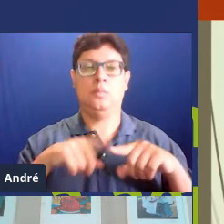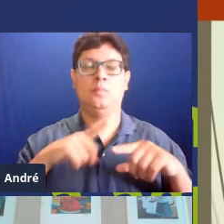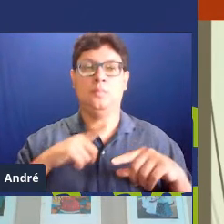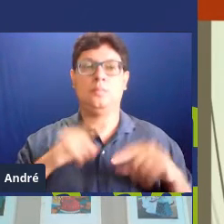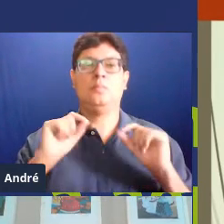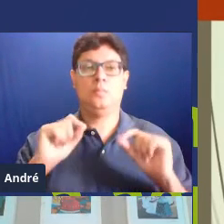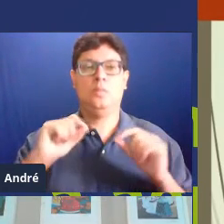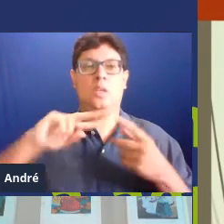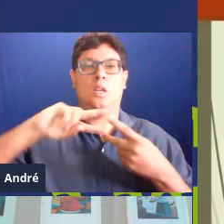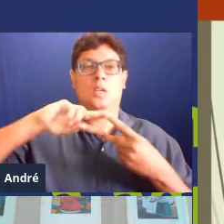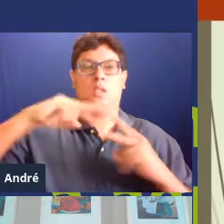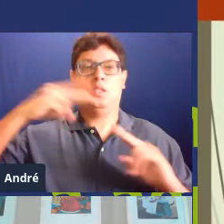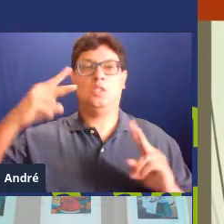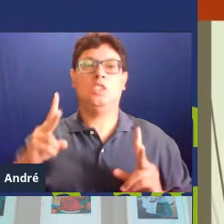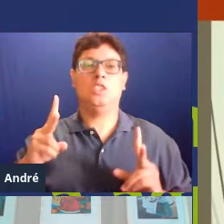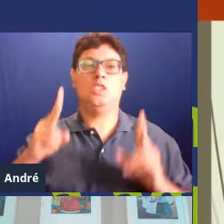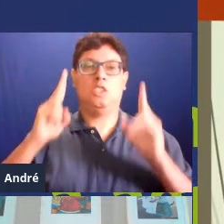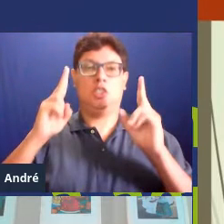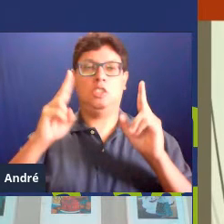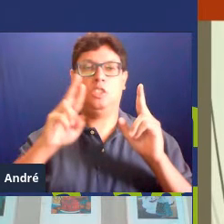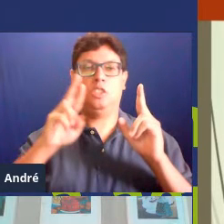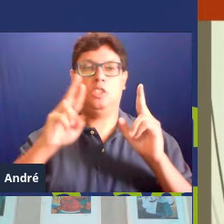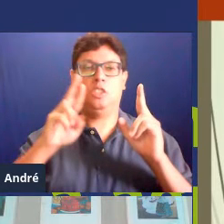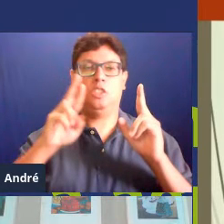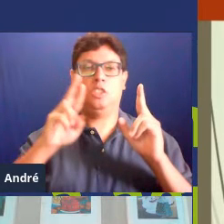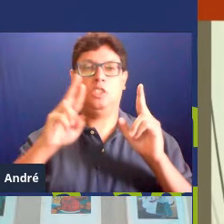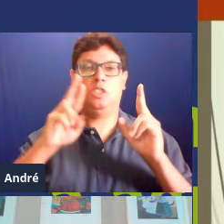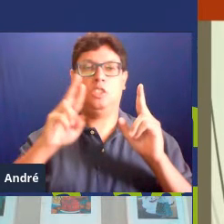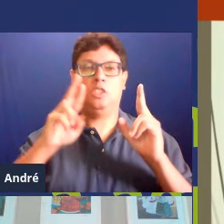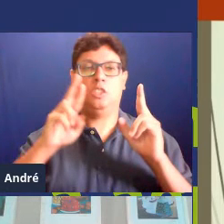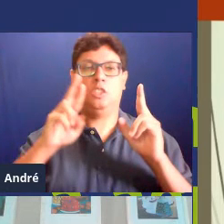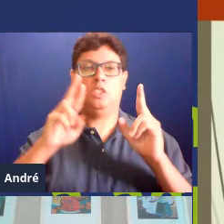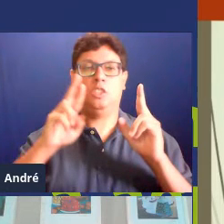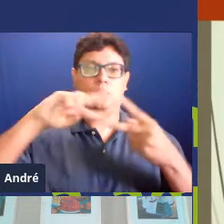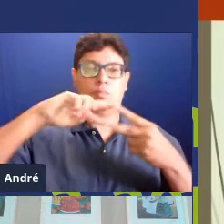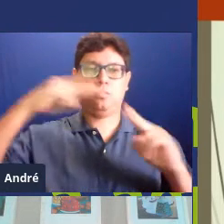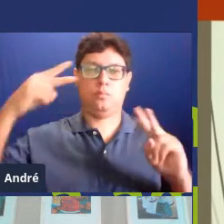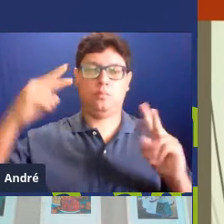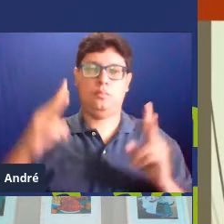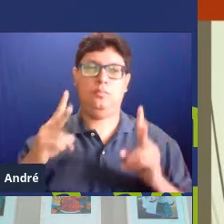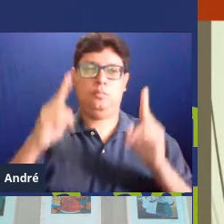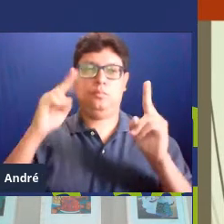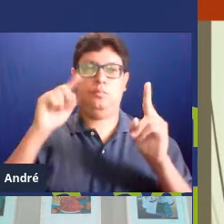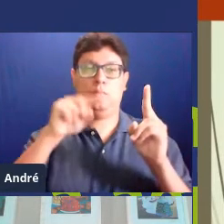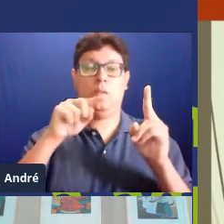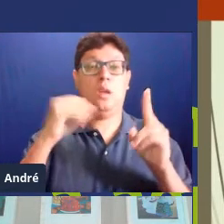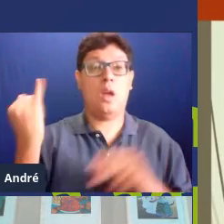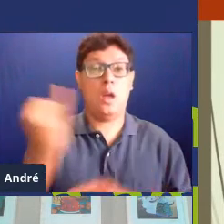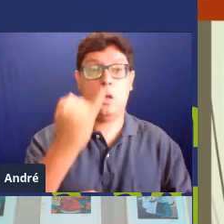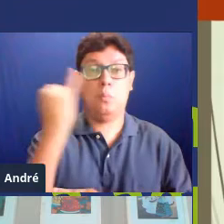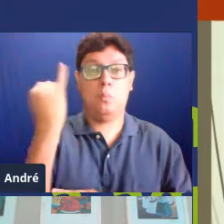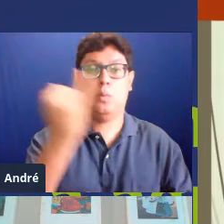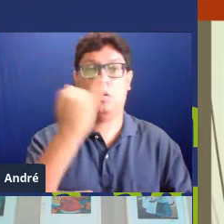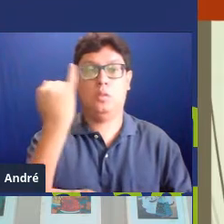que é importante para aquele estágio. E veja que o nível de importância muda de um estágio